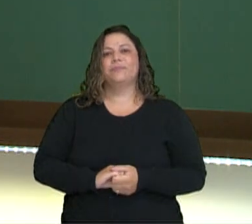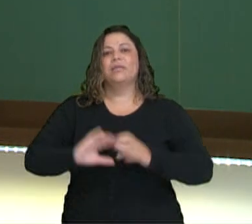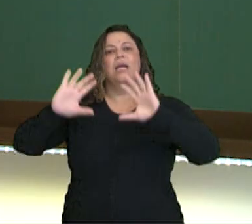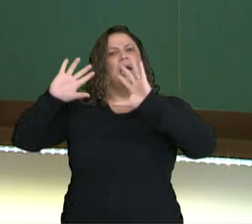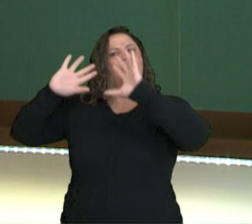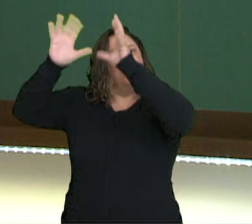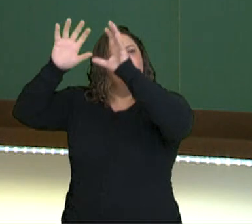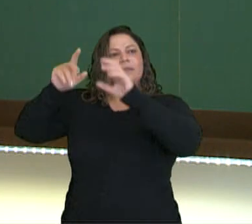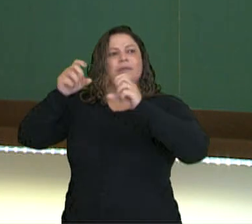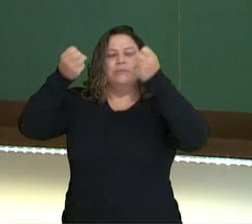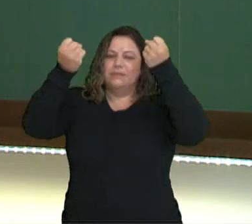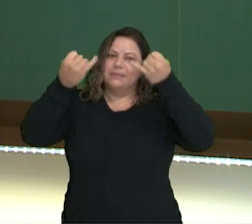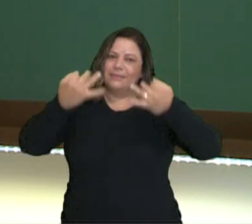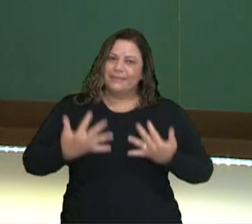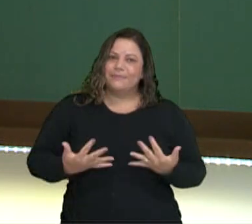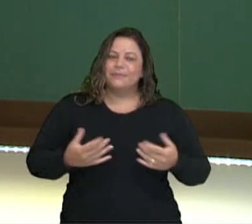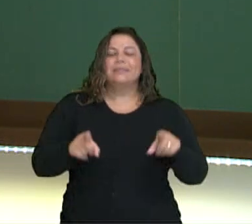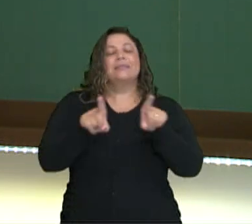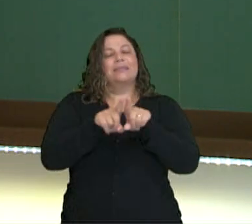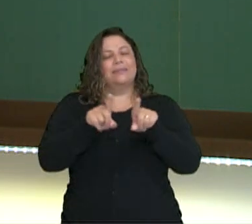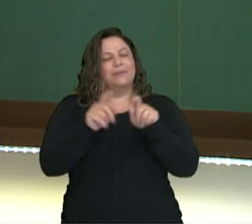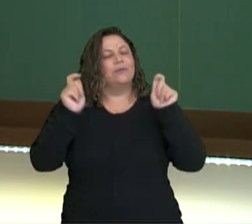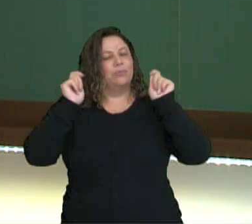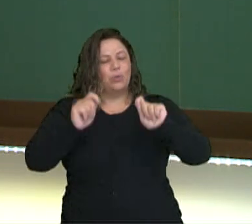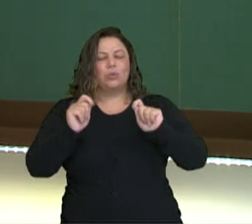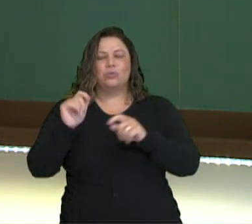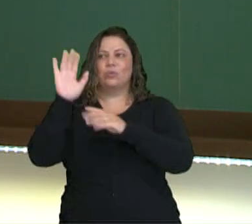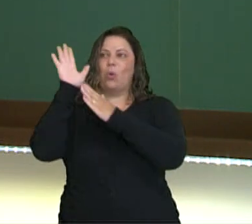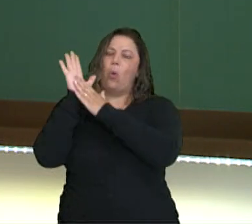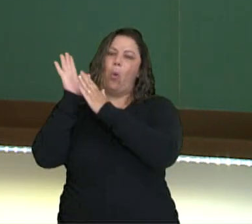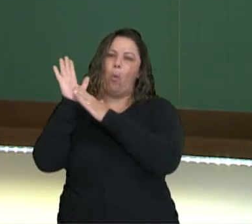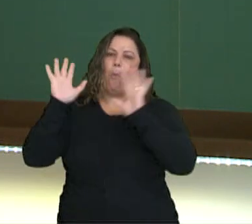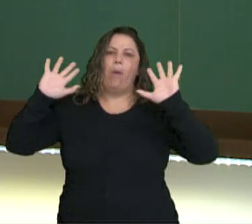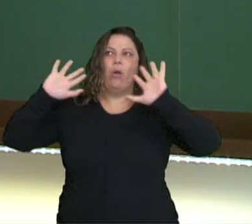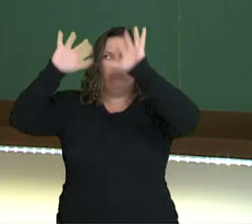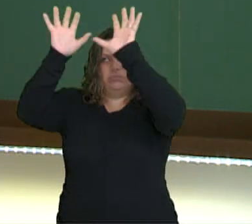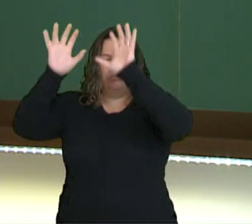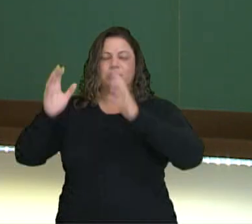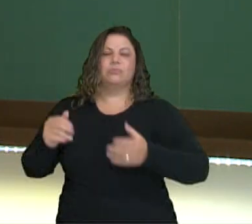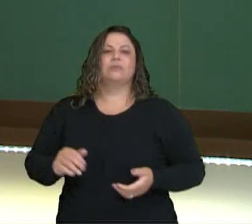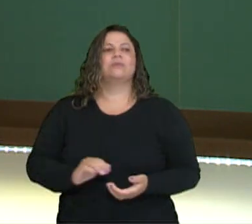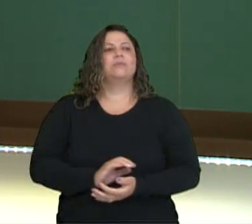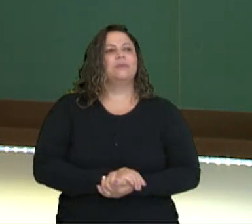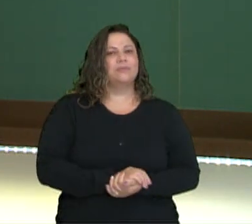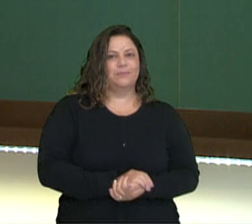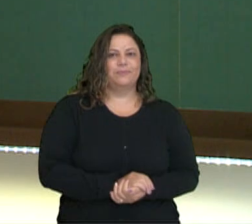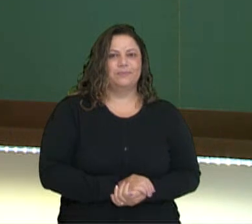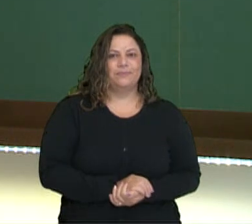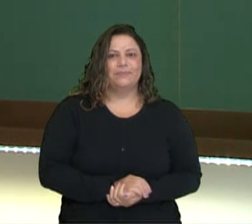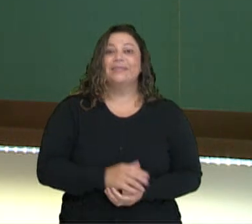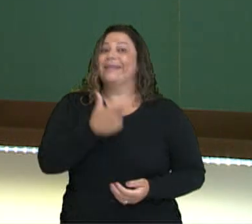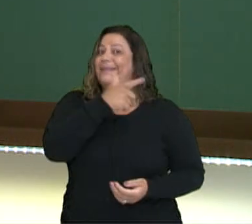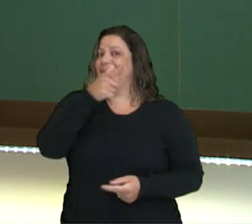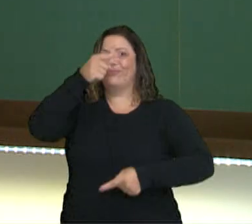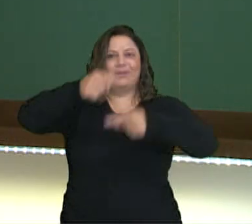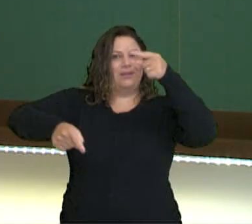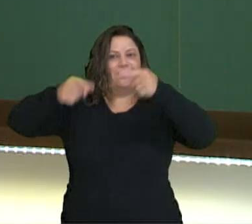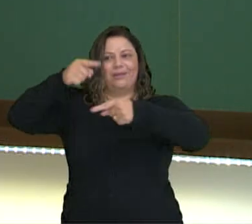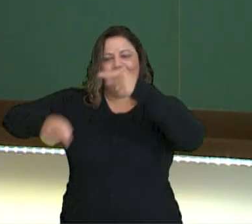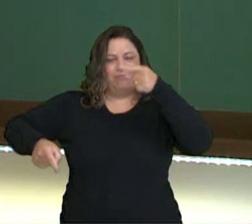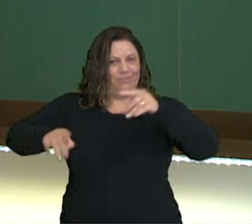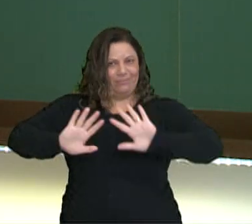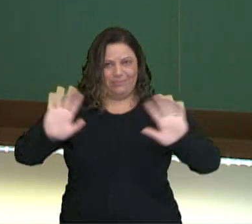explicar, né, ele pode ser com uma ou duas mãos, tá certo? E não tem impedimento,